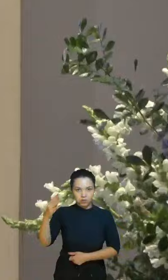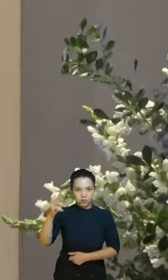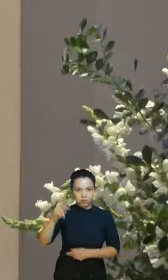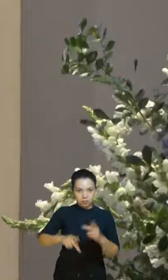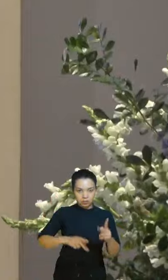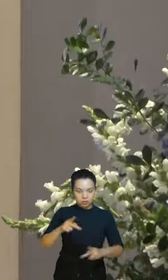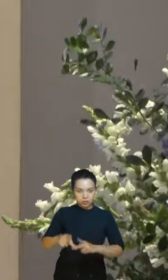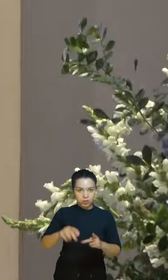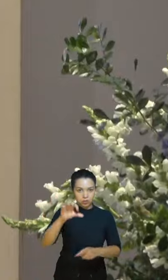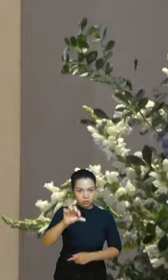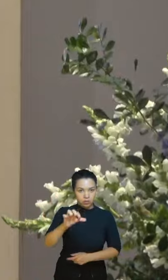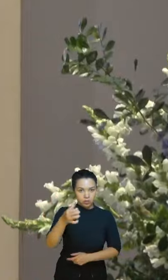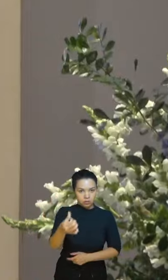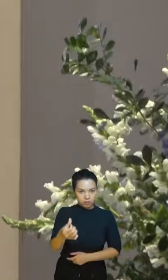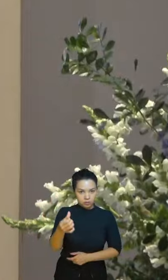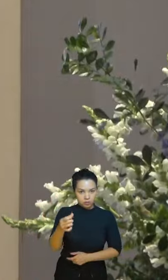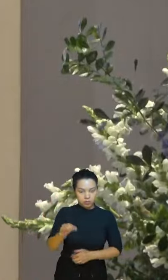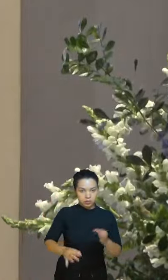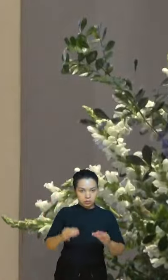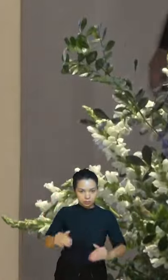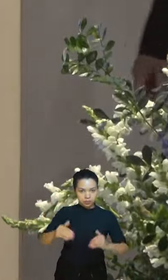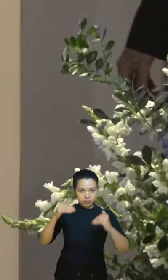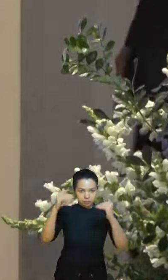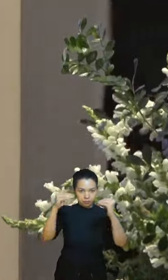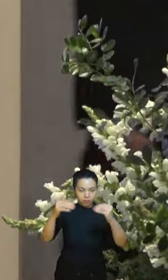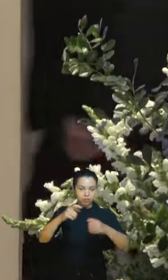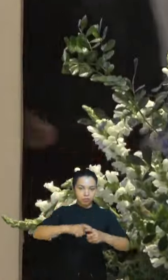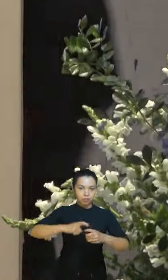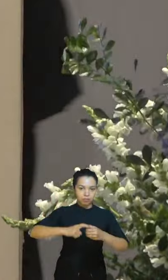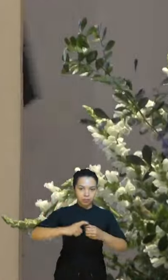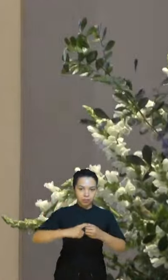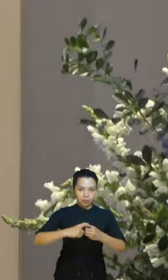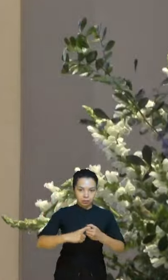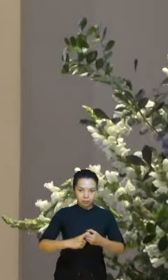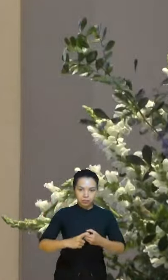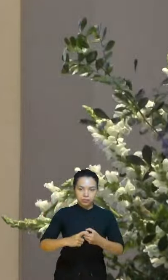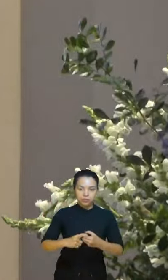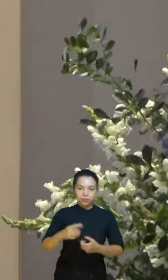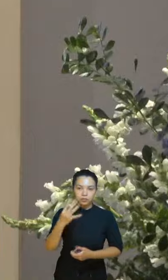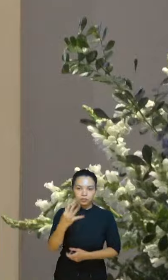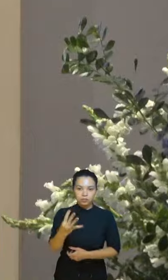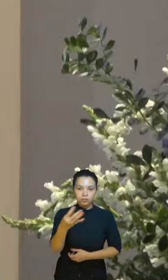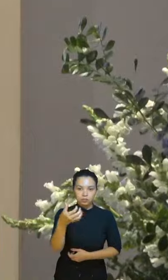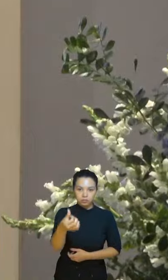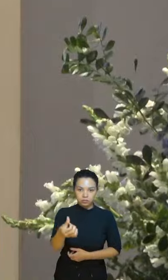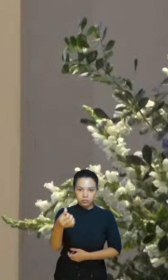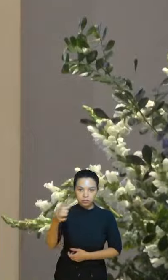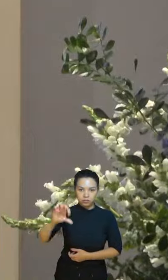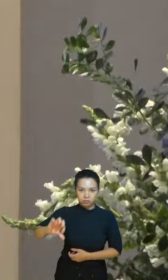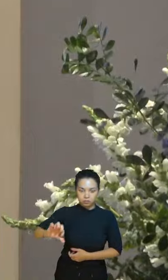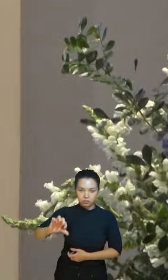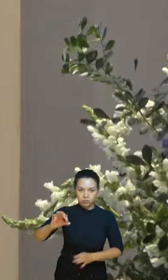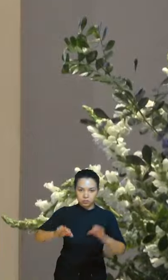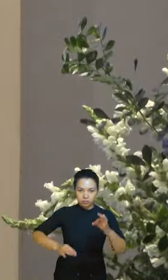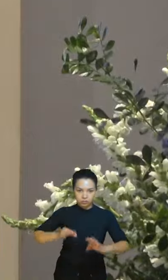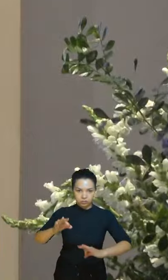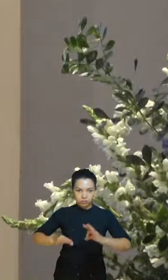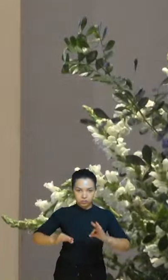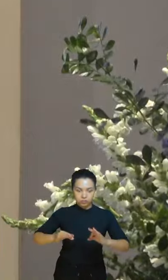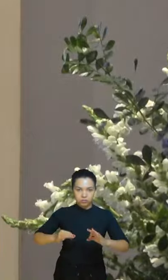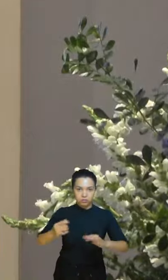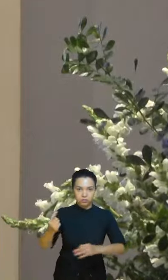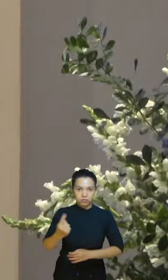96 os desembargadores que compõe a nossa corte são 469 juízes de primeiro